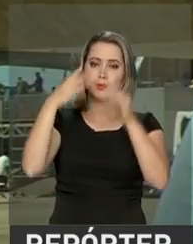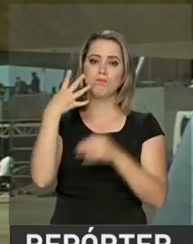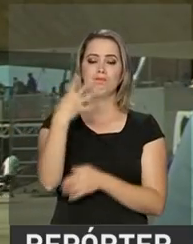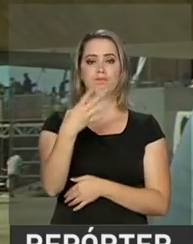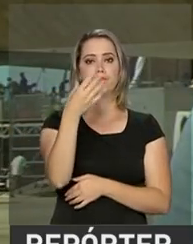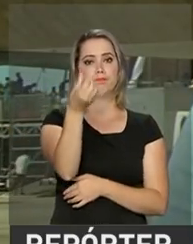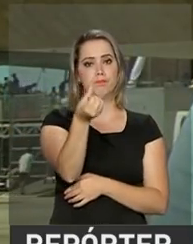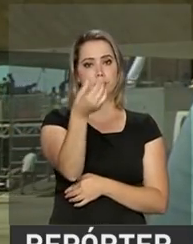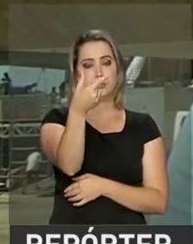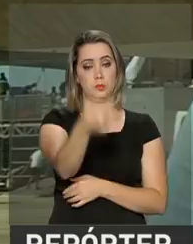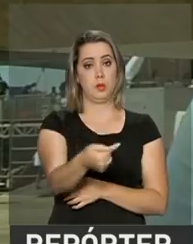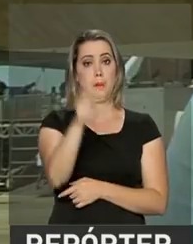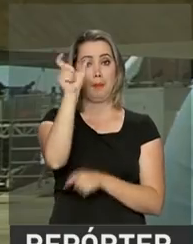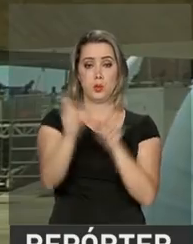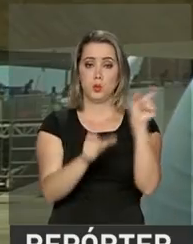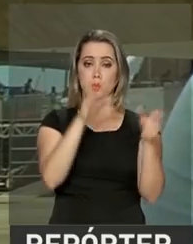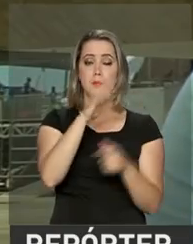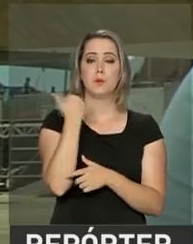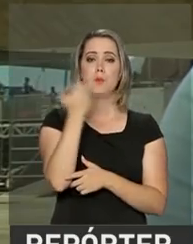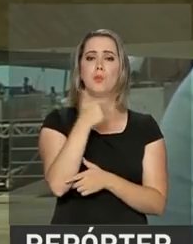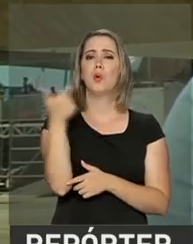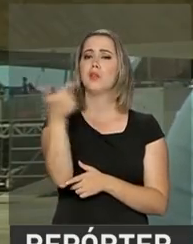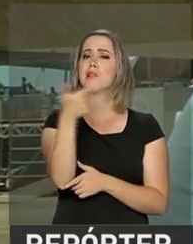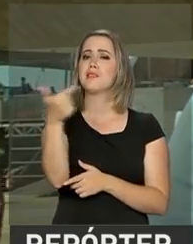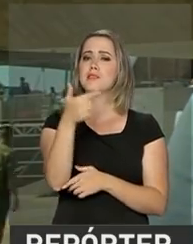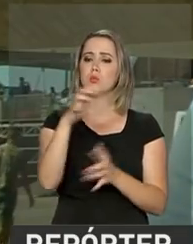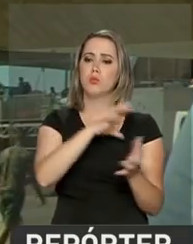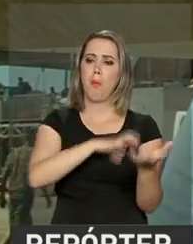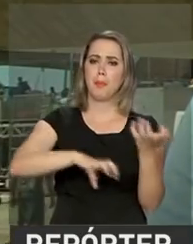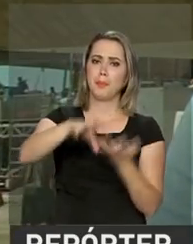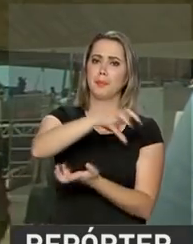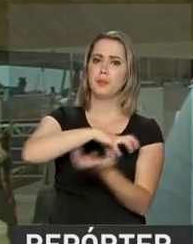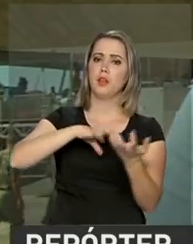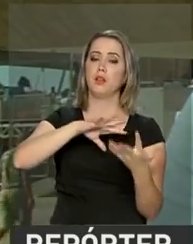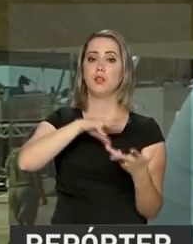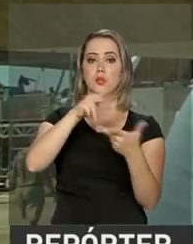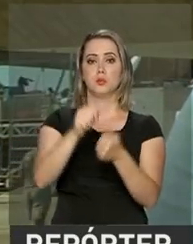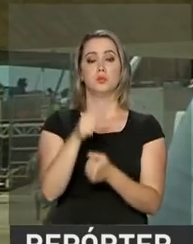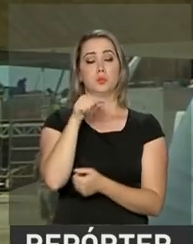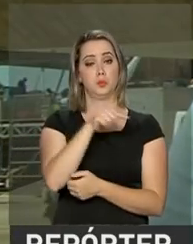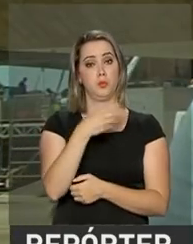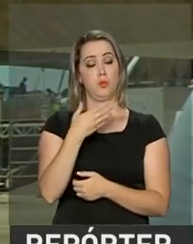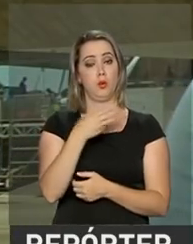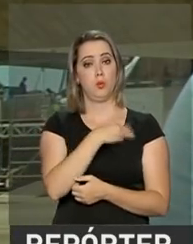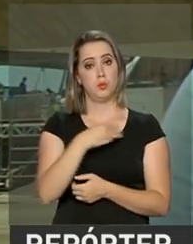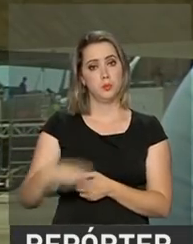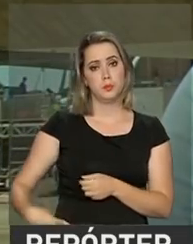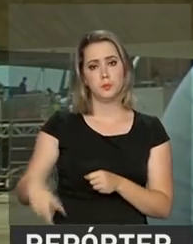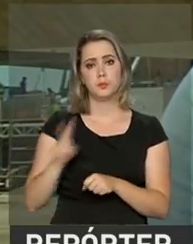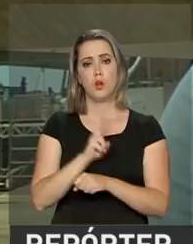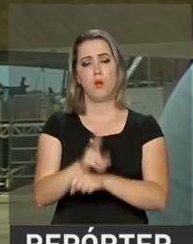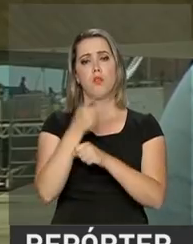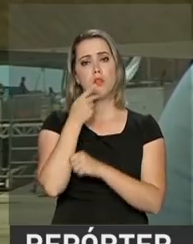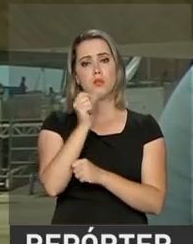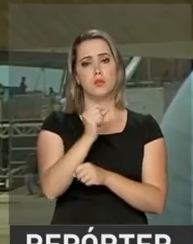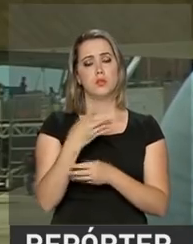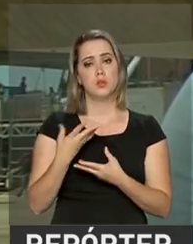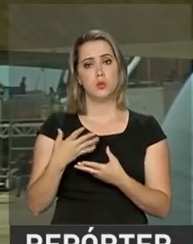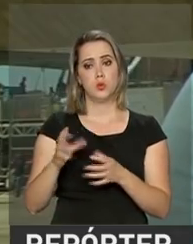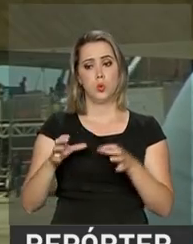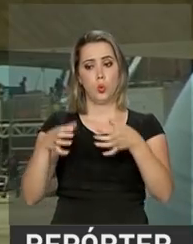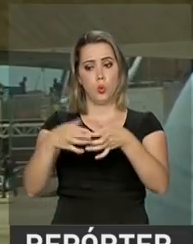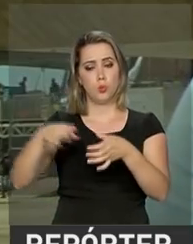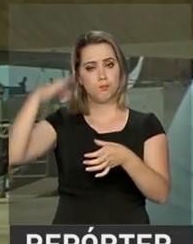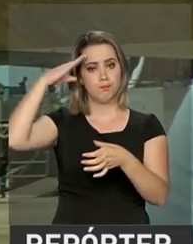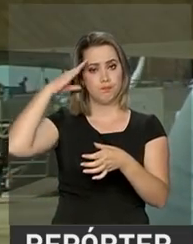467 soldados mortos na segunda guerra mundial para o ministro da defesa raúl jogo - o envio das tropas brasileiras ao